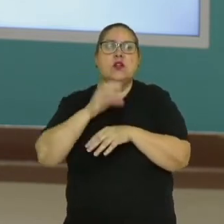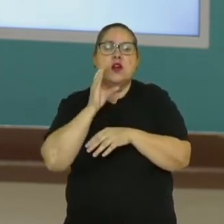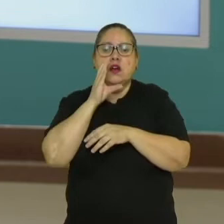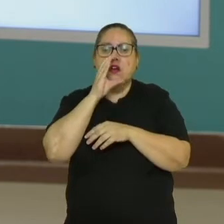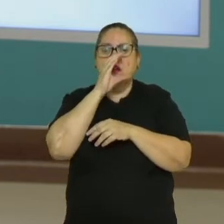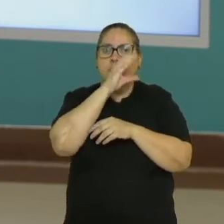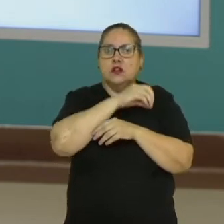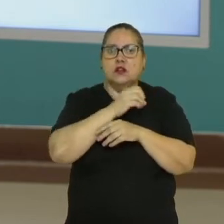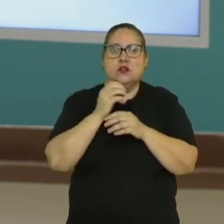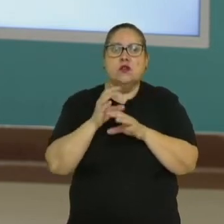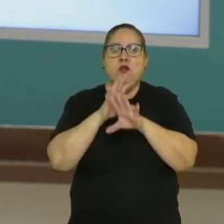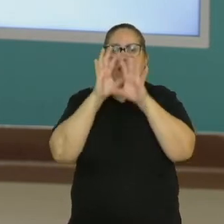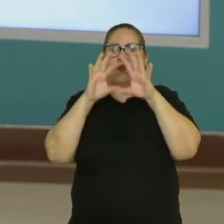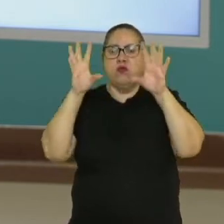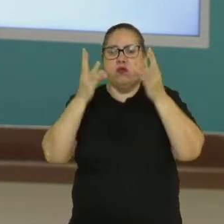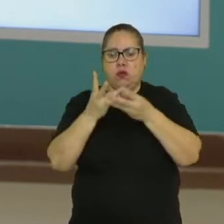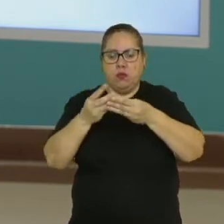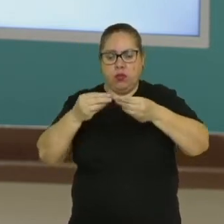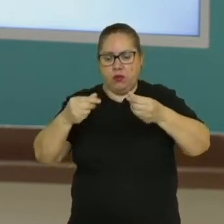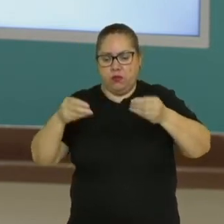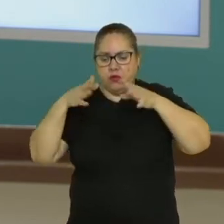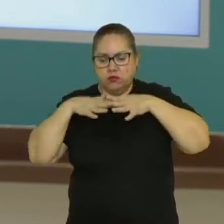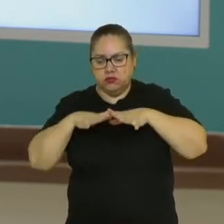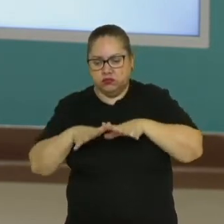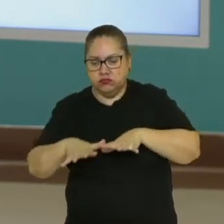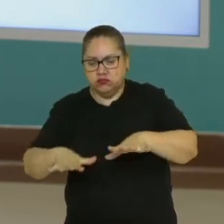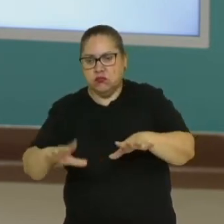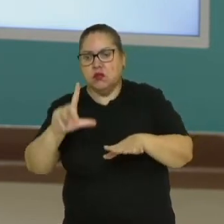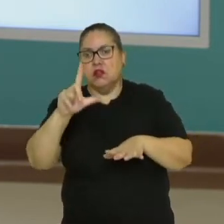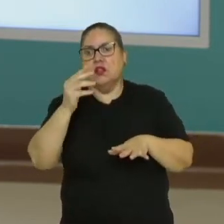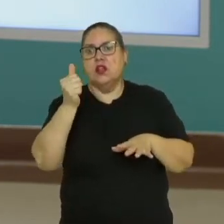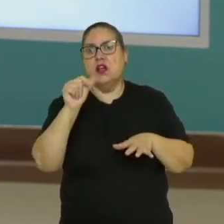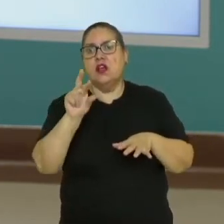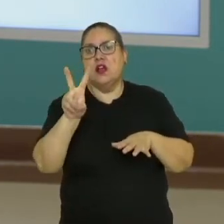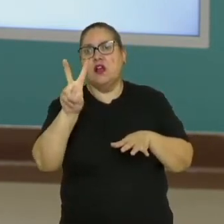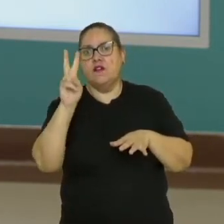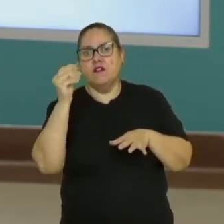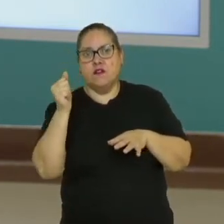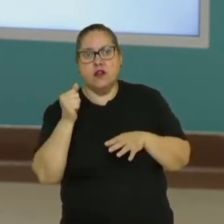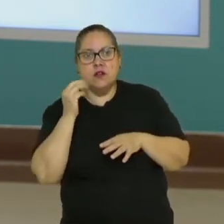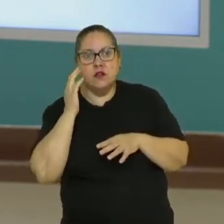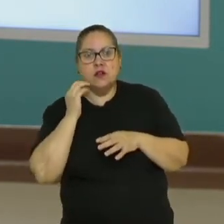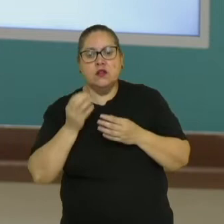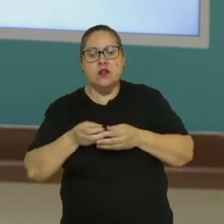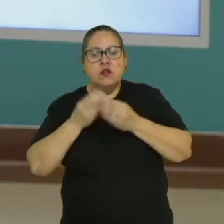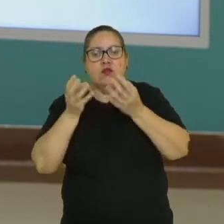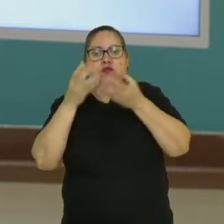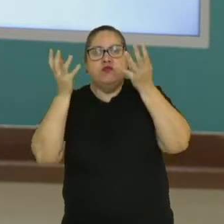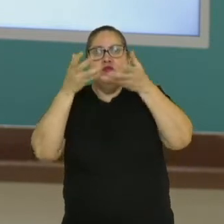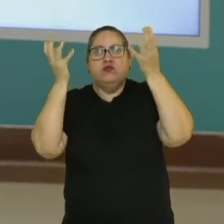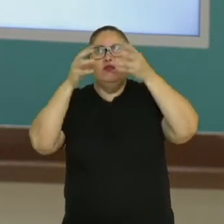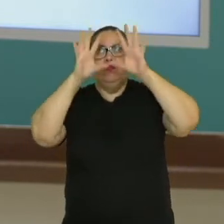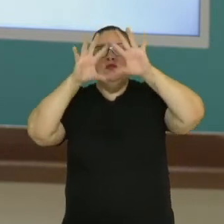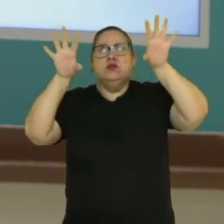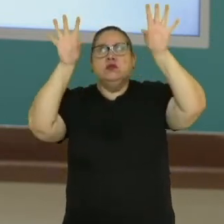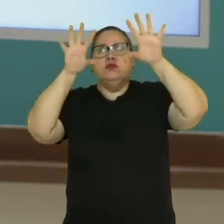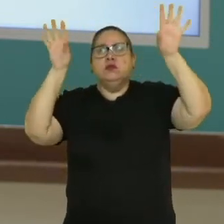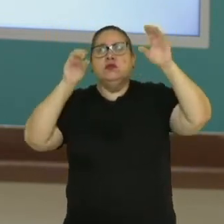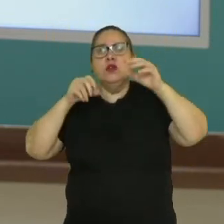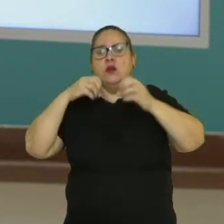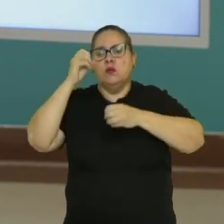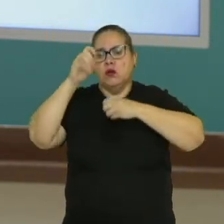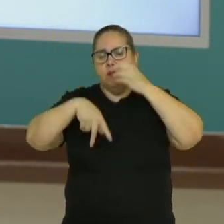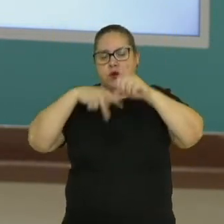quente, um material pastoso, que nós chamamos de lava. E ele vai expelindo fumaça,